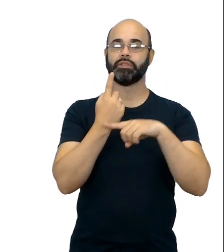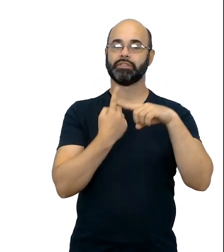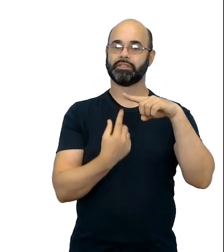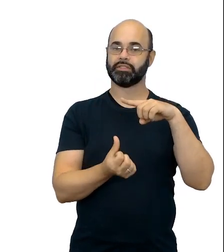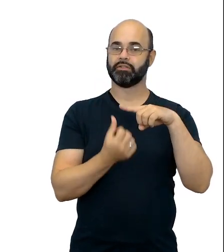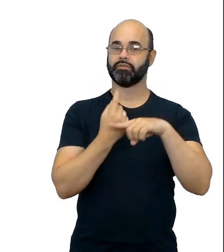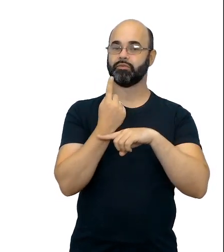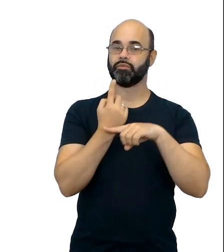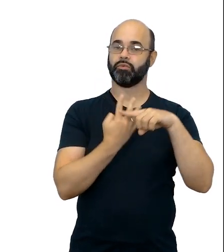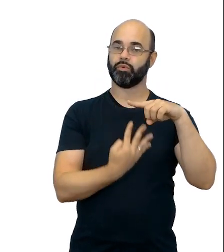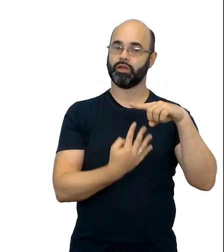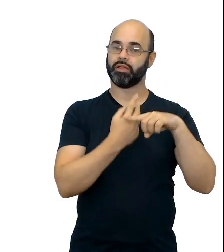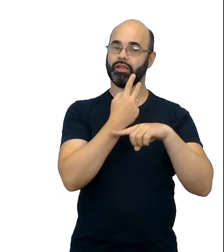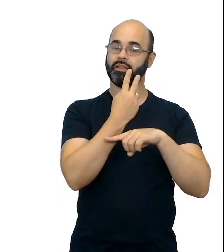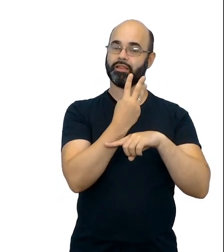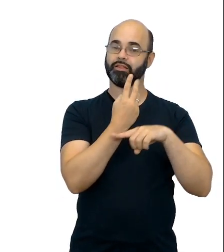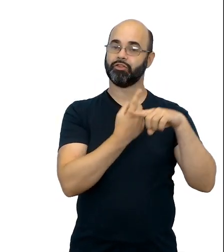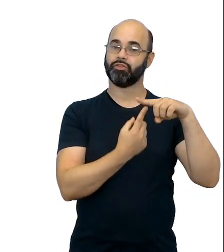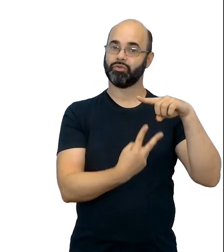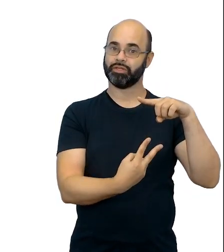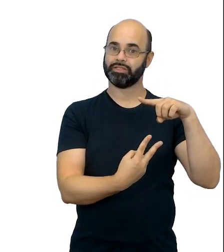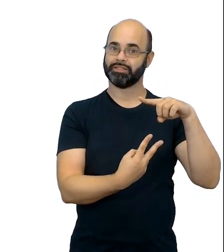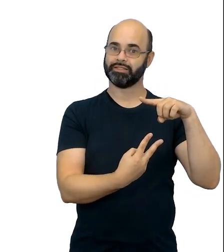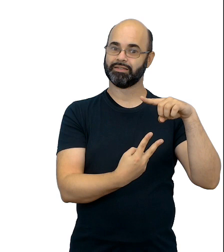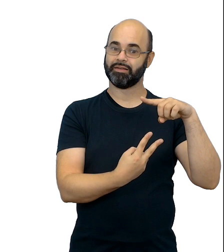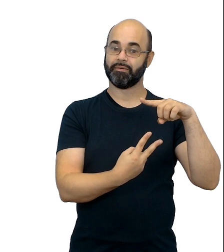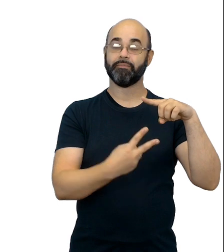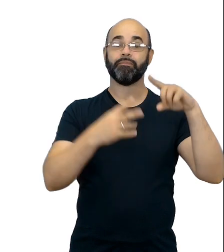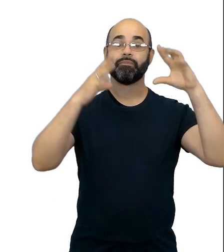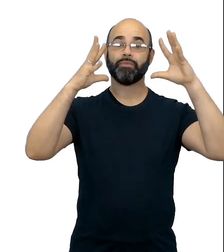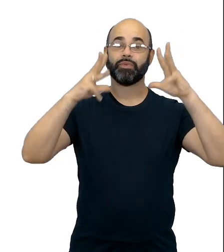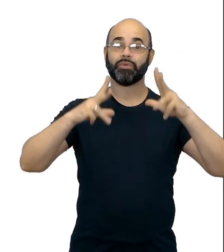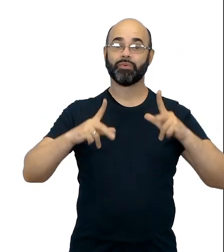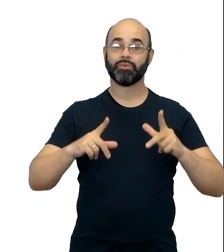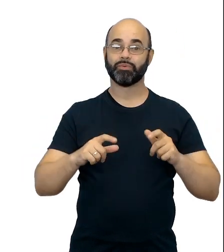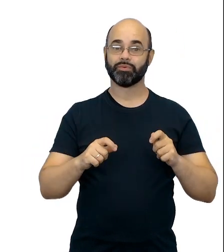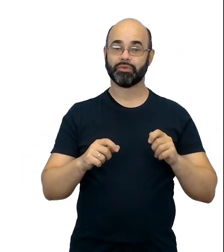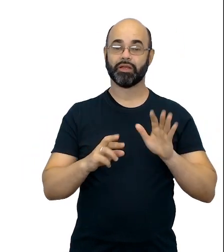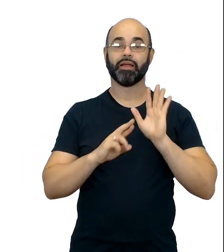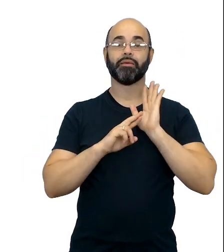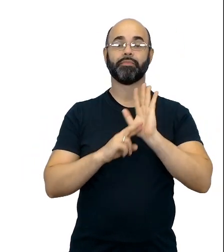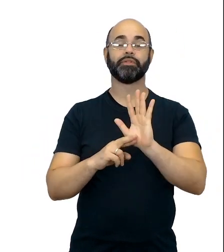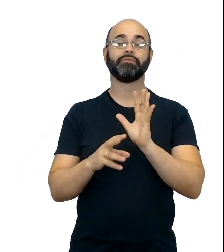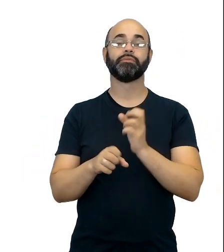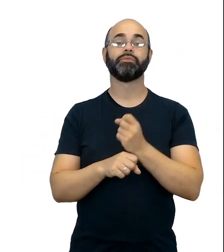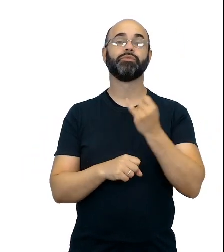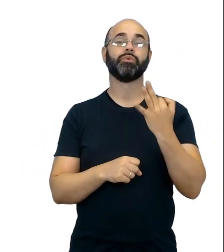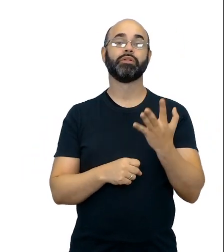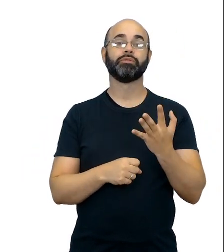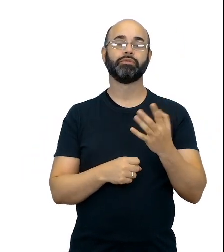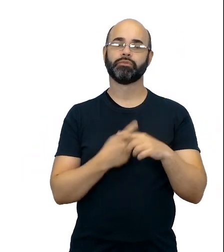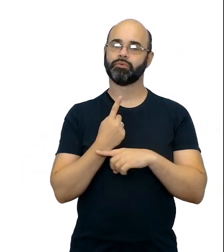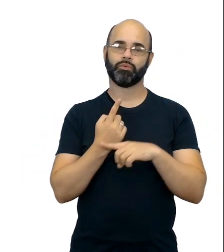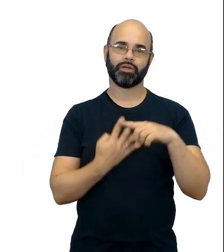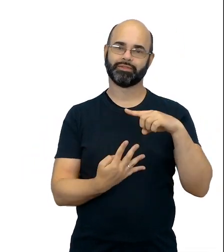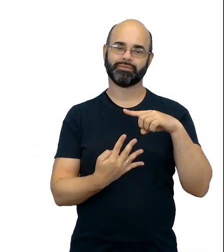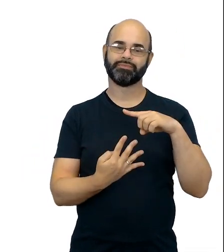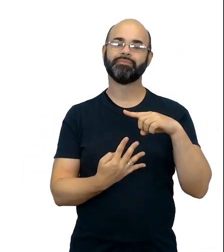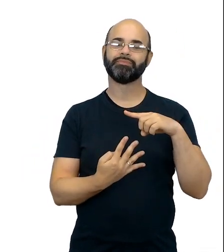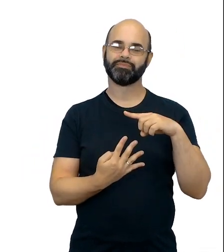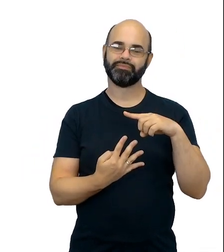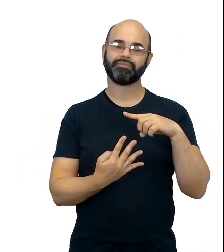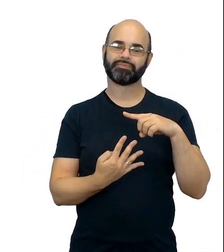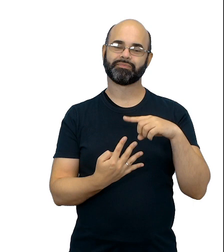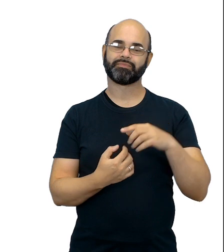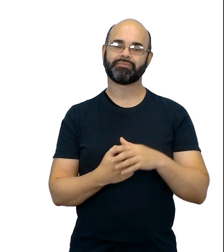dezesseisavos, 1 quarto, 3 dozeavos, né, todas as frações representam quanto? 1 quarto. Então,